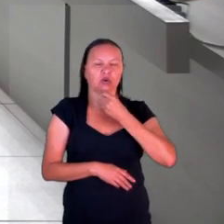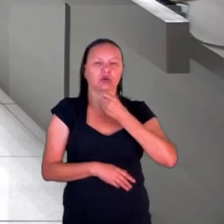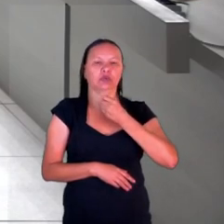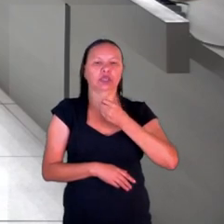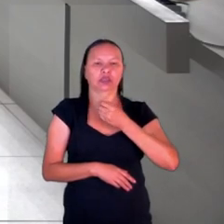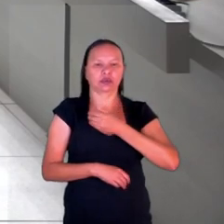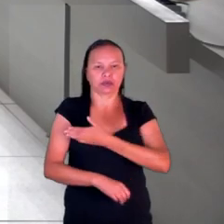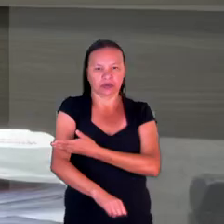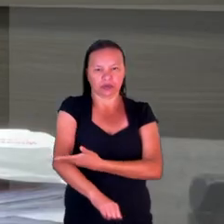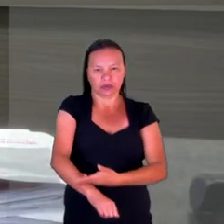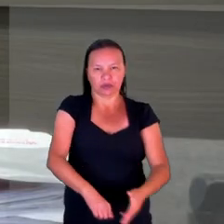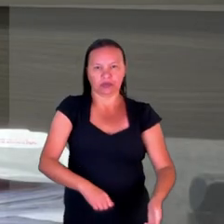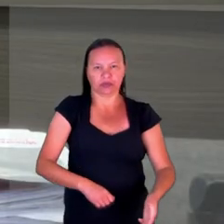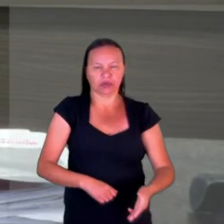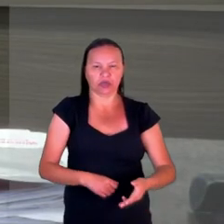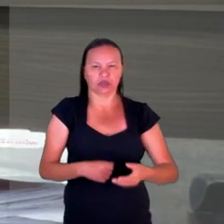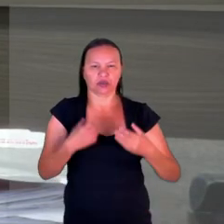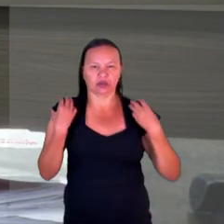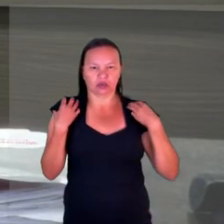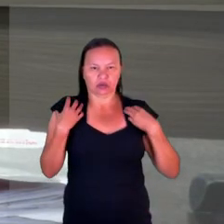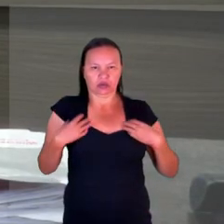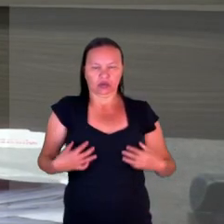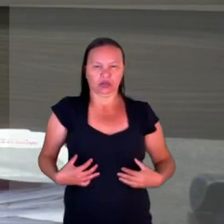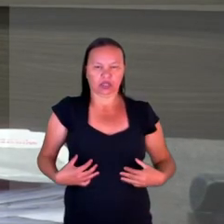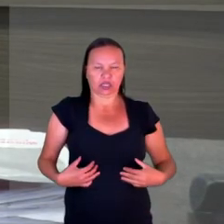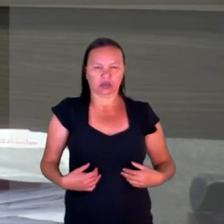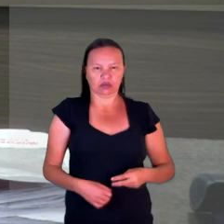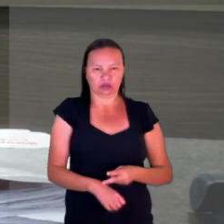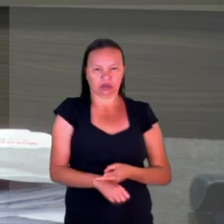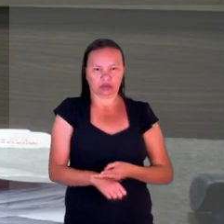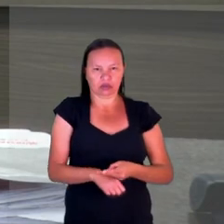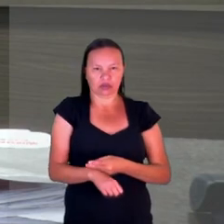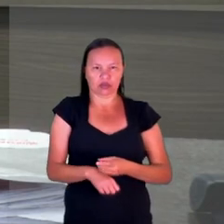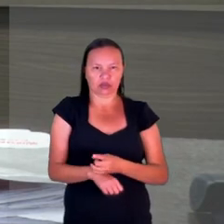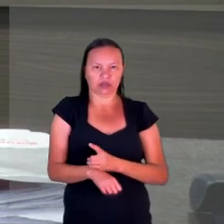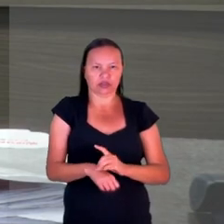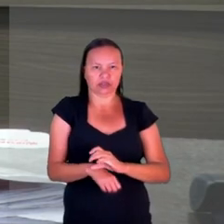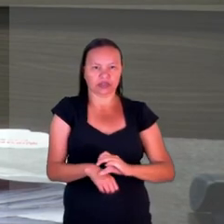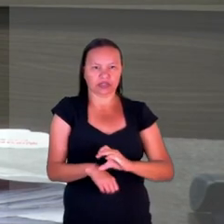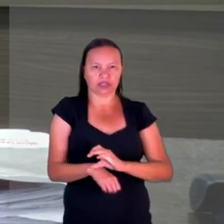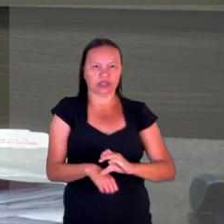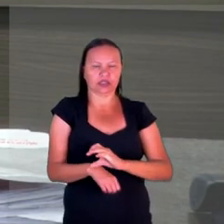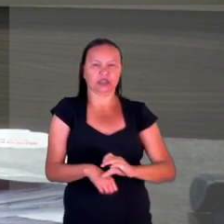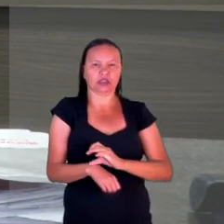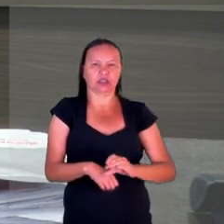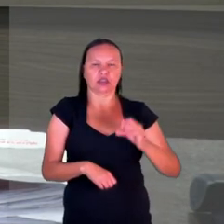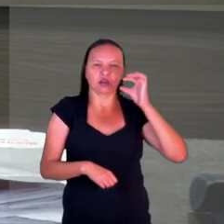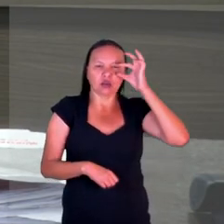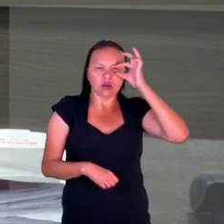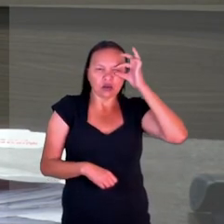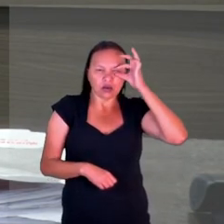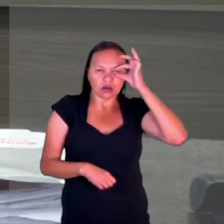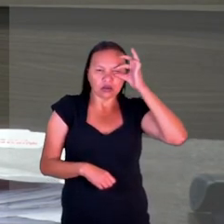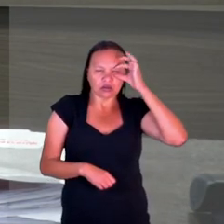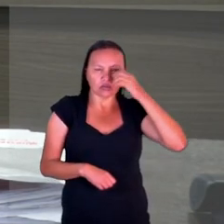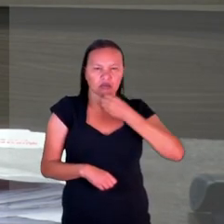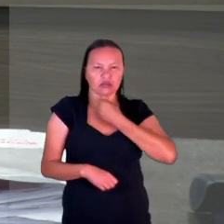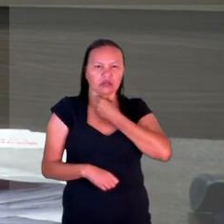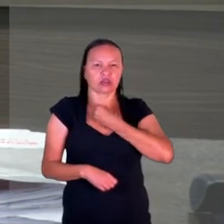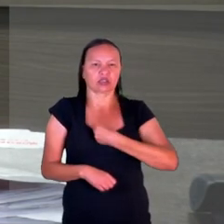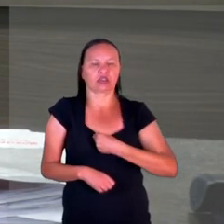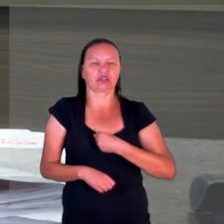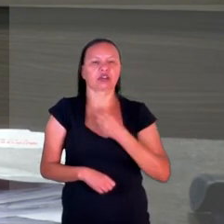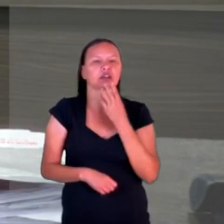cinza óculos gravata vermê eh primeiramente dizer que tá sendo um dia de muita alegria